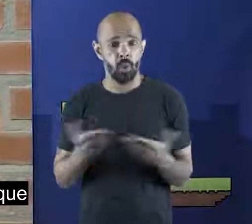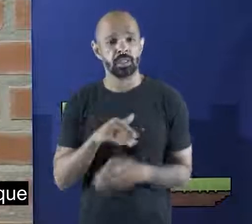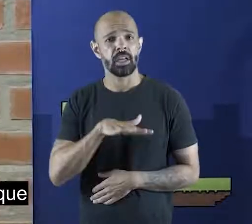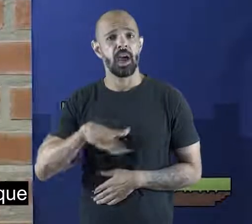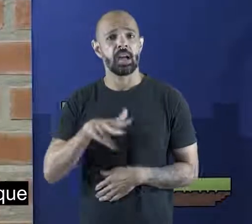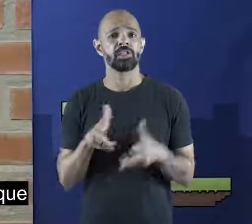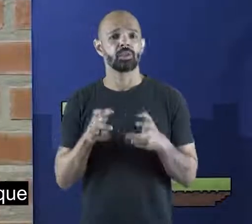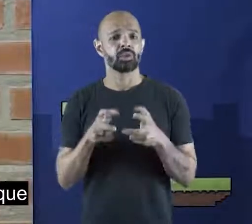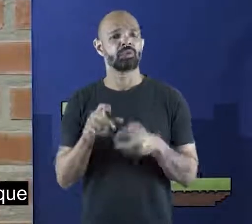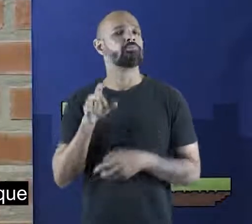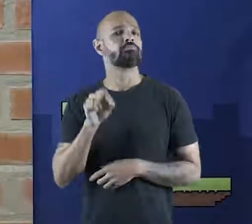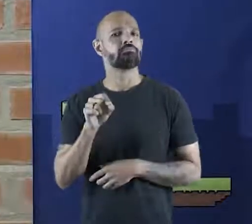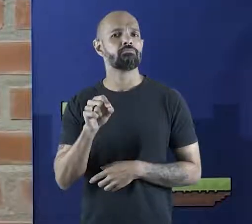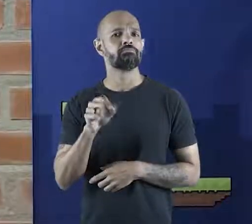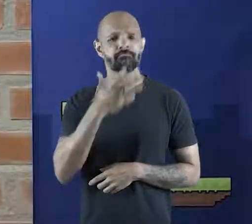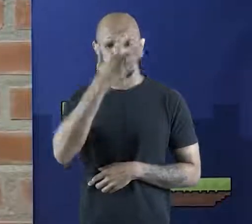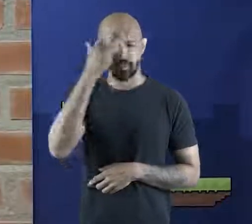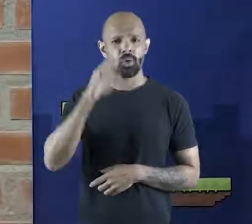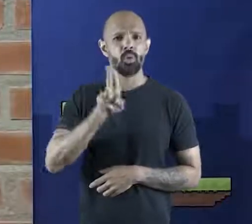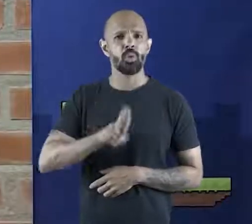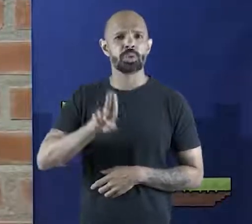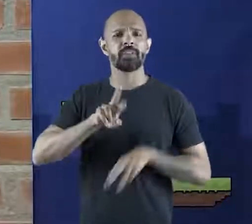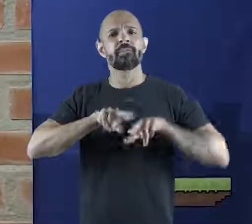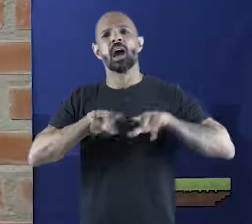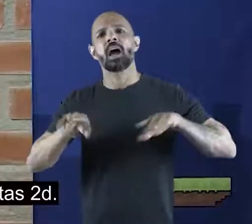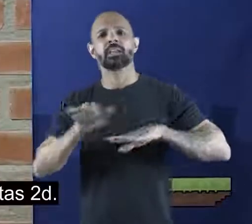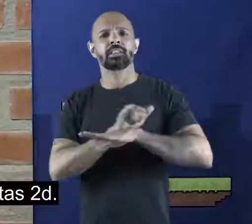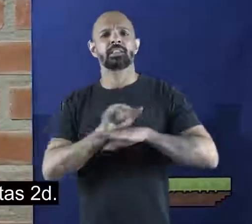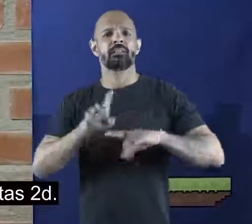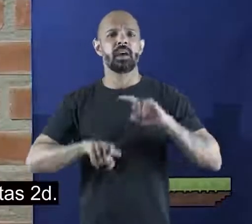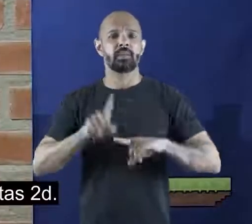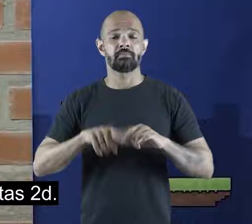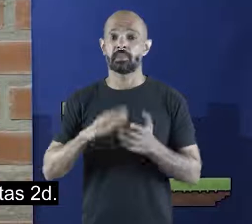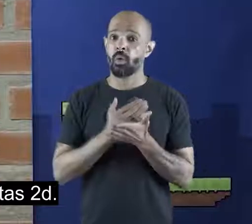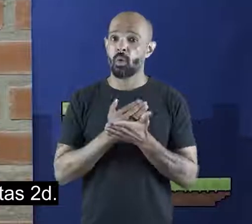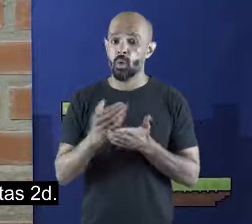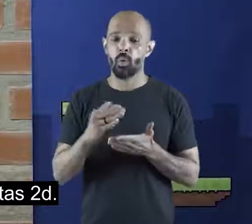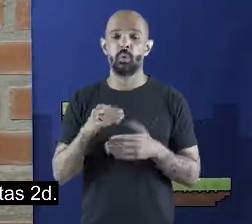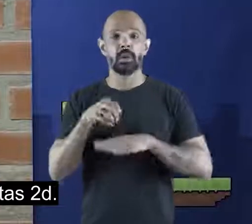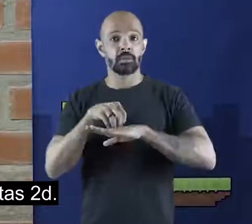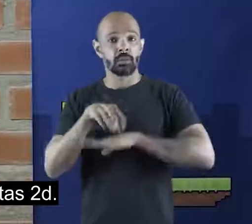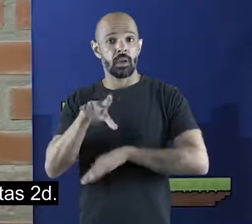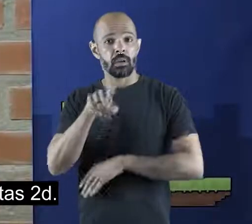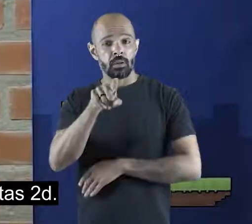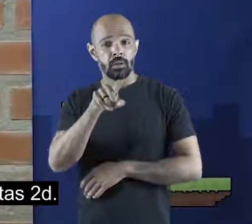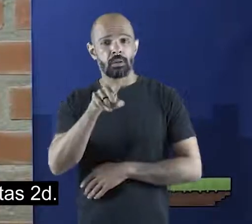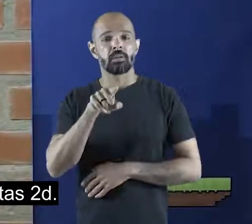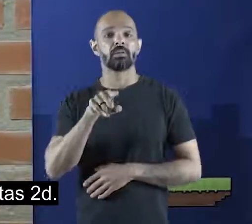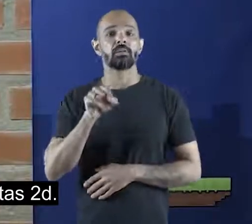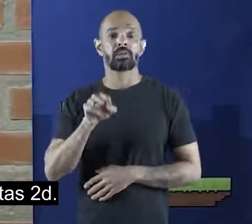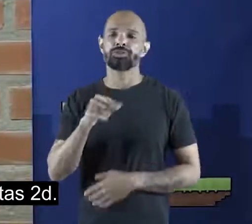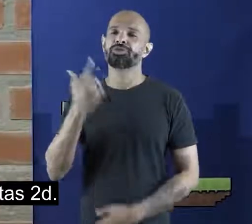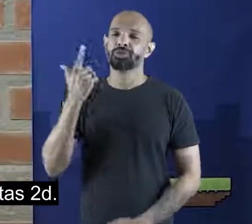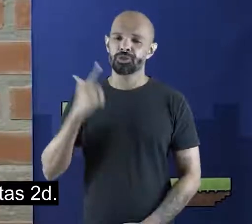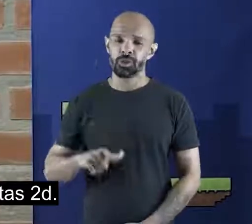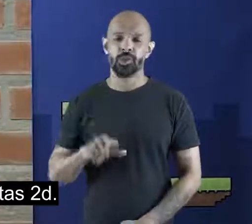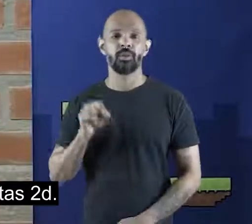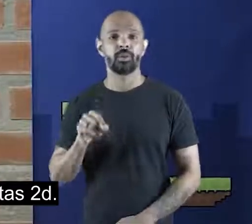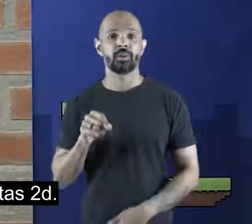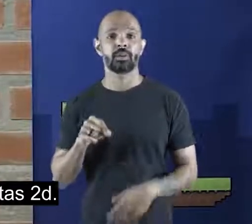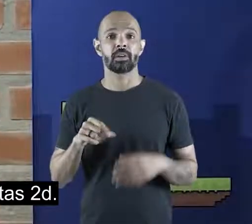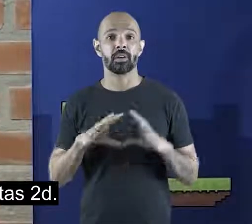da área de games, são caras que utilizam diversas ferramentas, né? Eu quero começar dividindo com vocês, novamente,